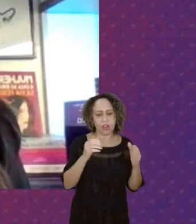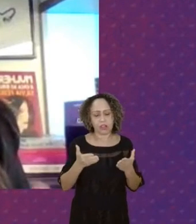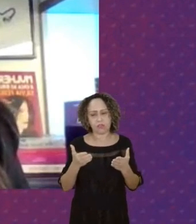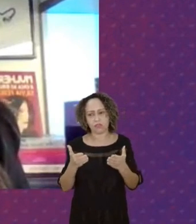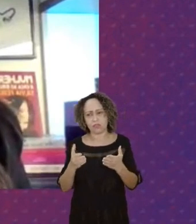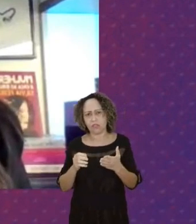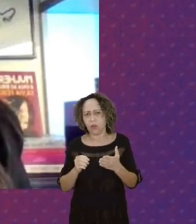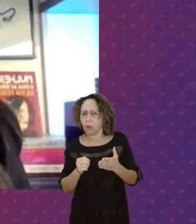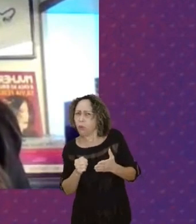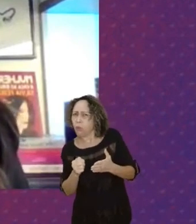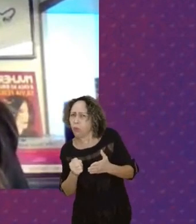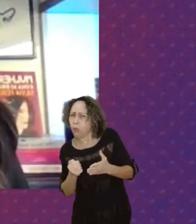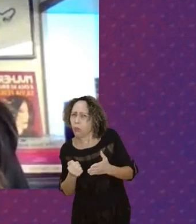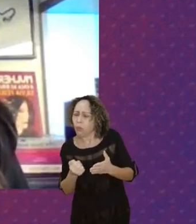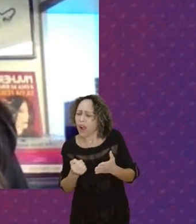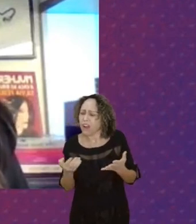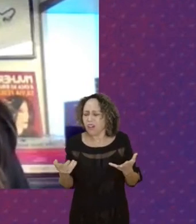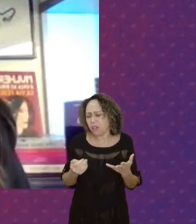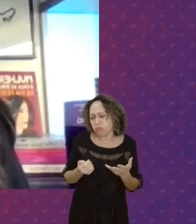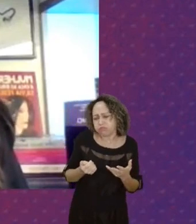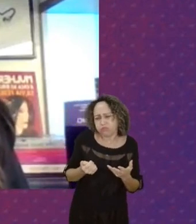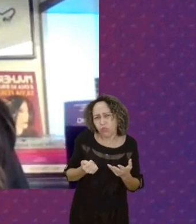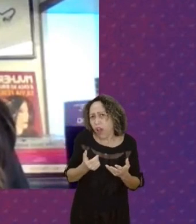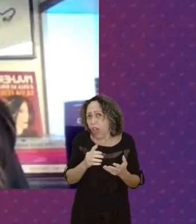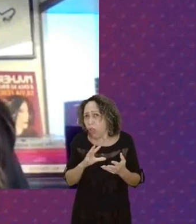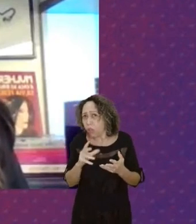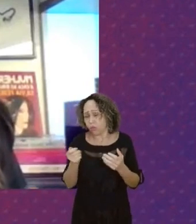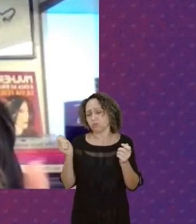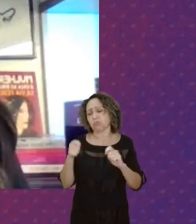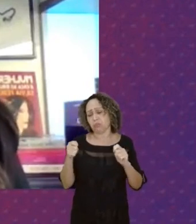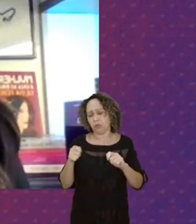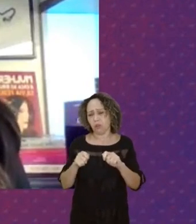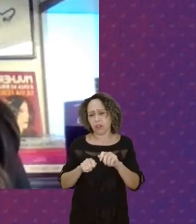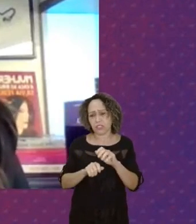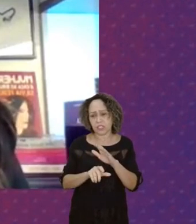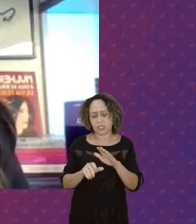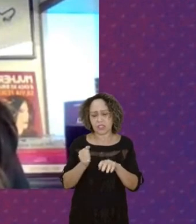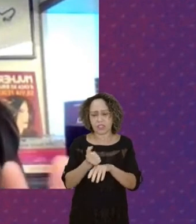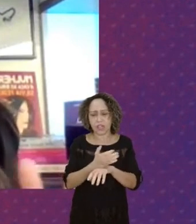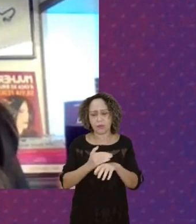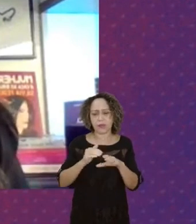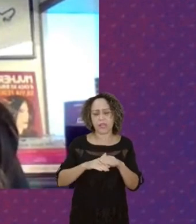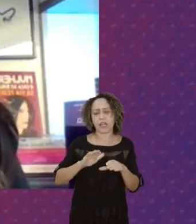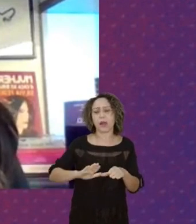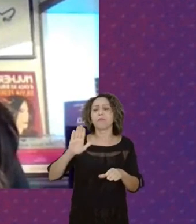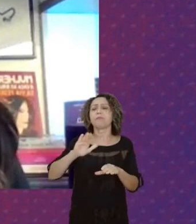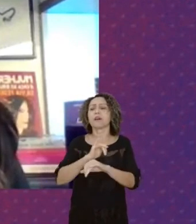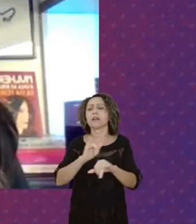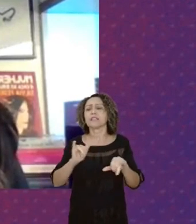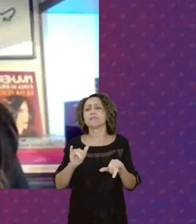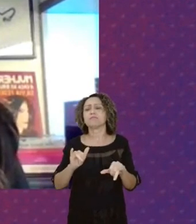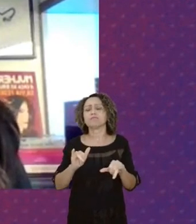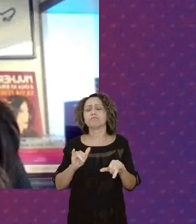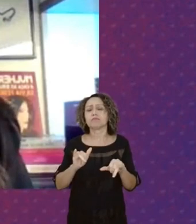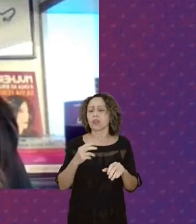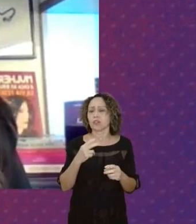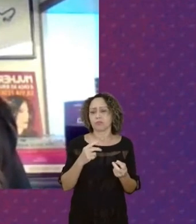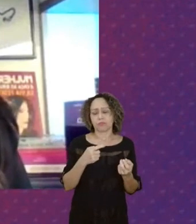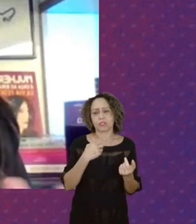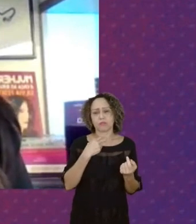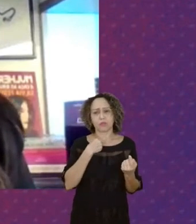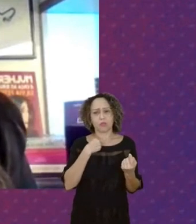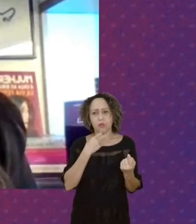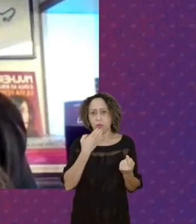Quase tudo é permitido durante a pré-campanha, com algumas exceções. O que não se pode fazer na pré-campanha? Não se pode